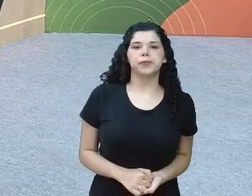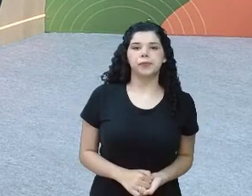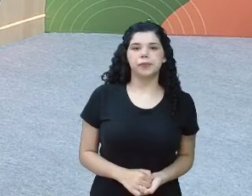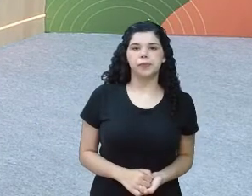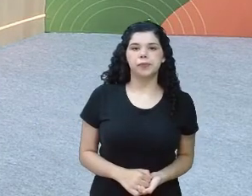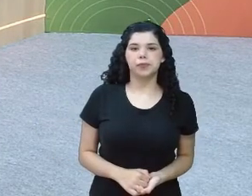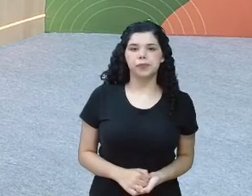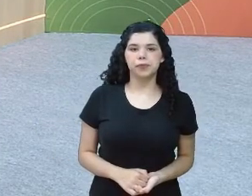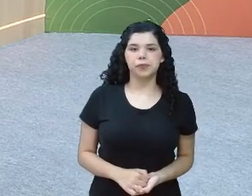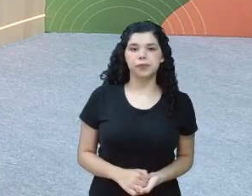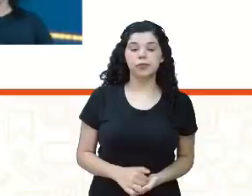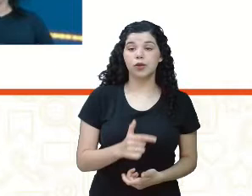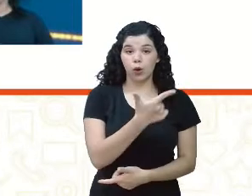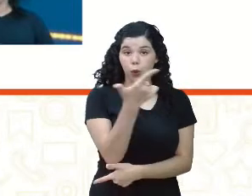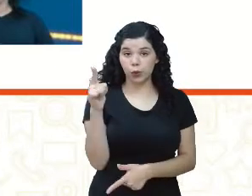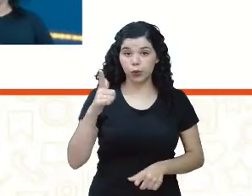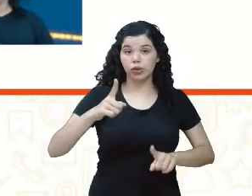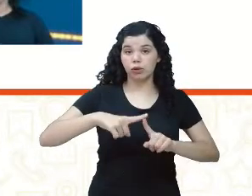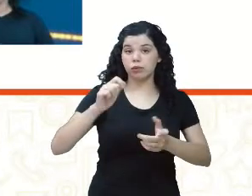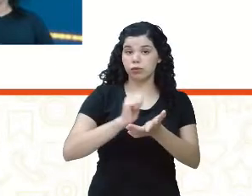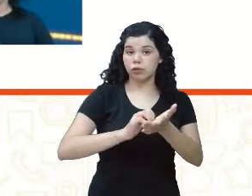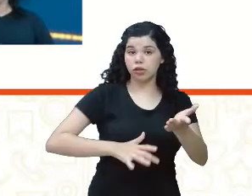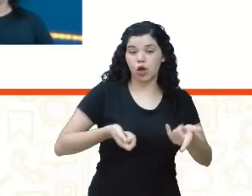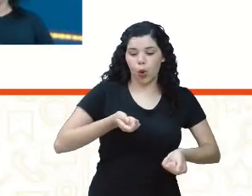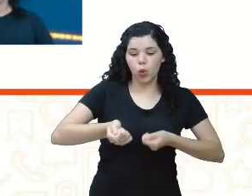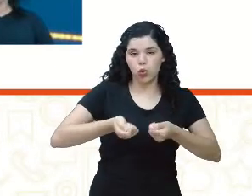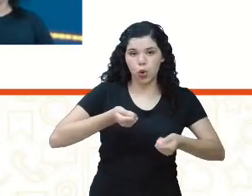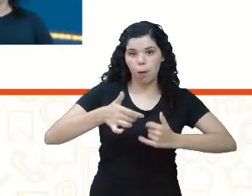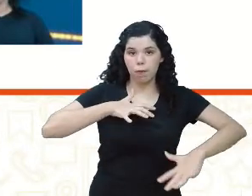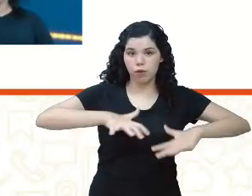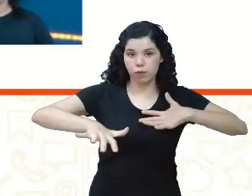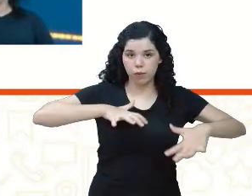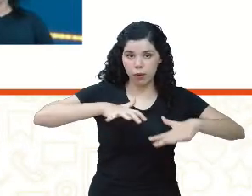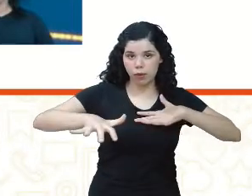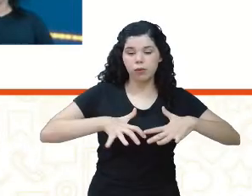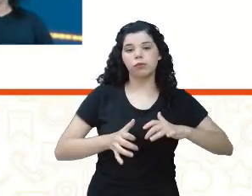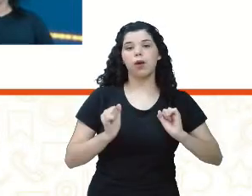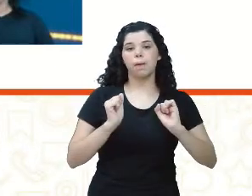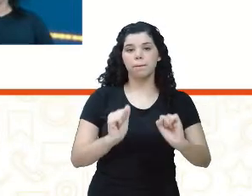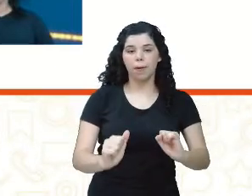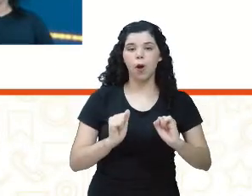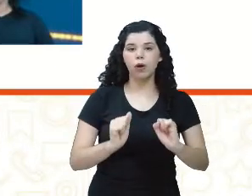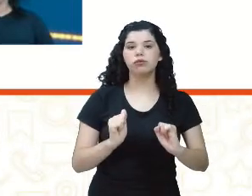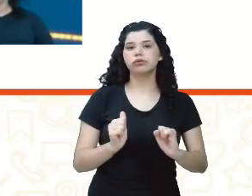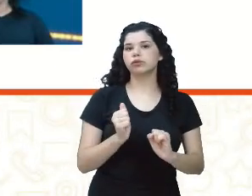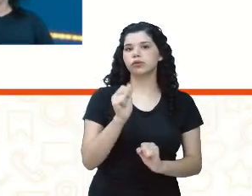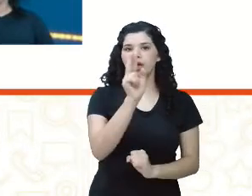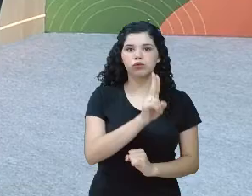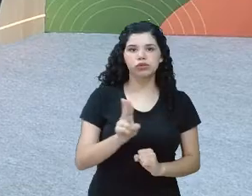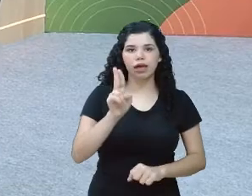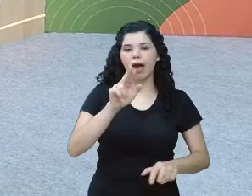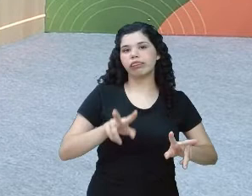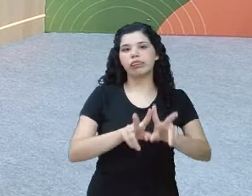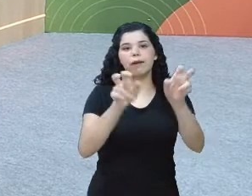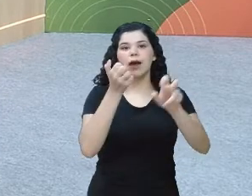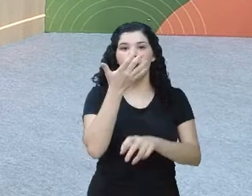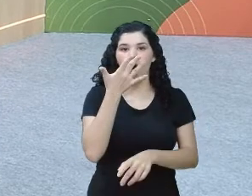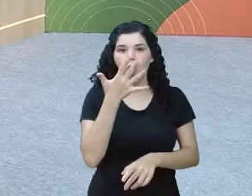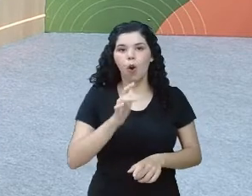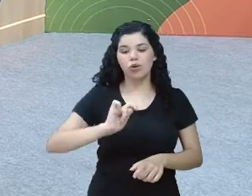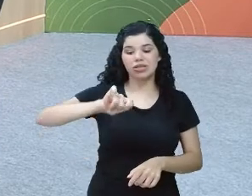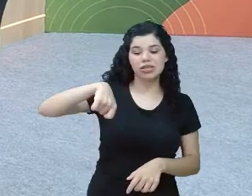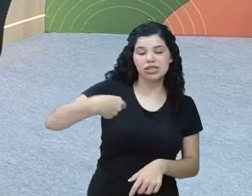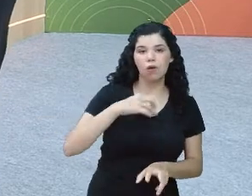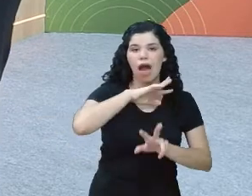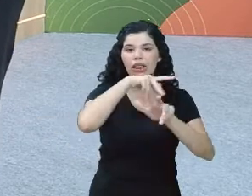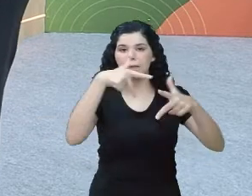A gente viu outra atividade de coordenação motora, e aí pode ser trabalhado também cores, sinal do